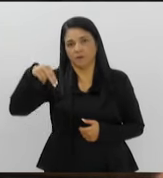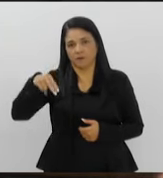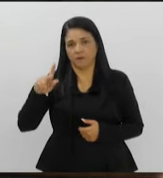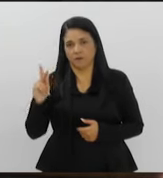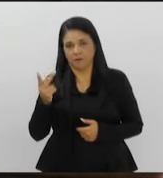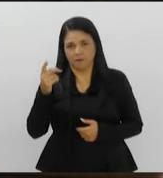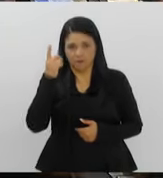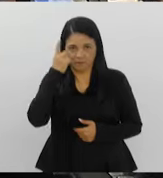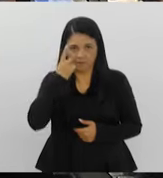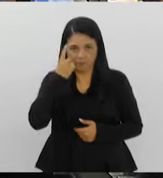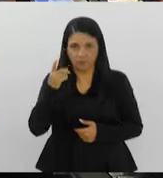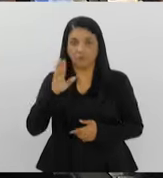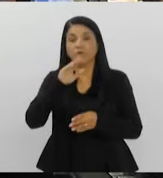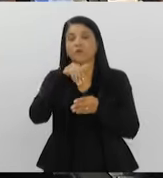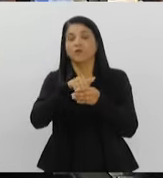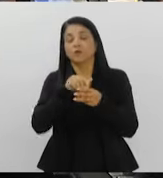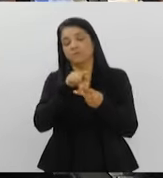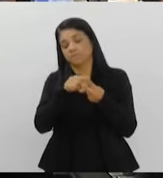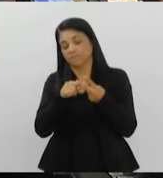vota?